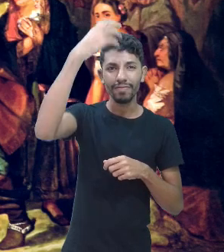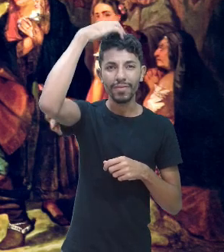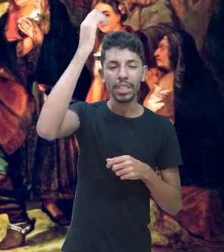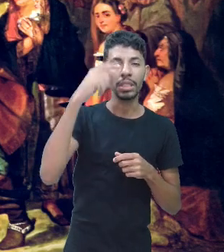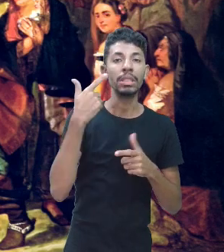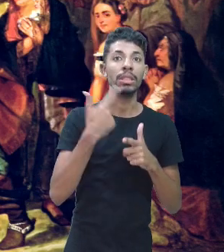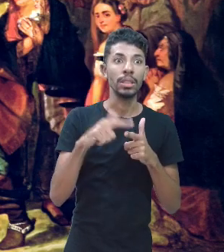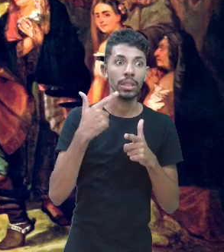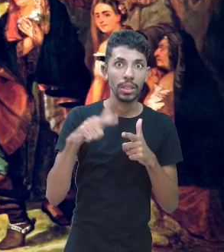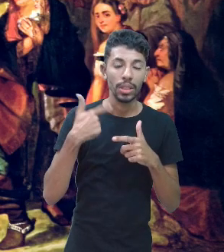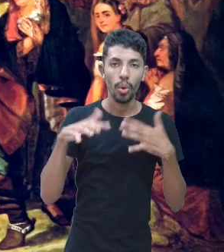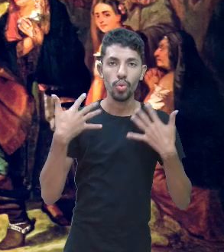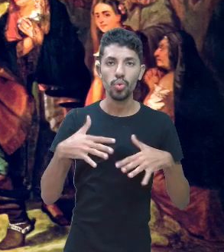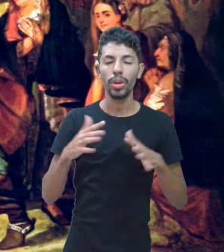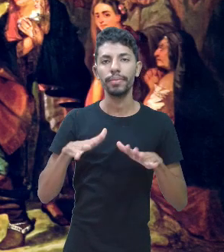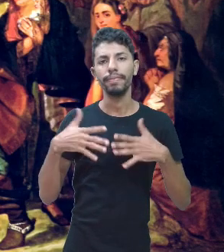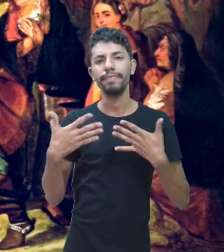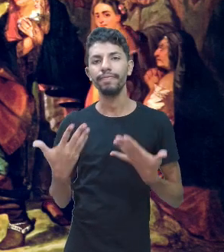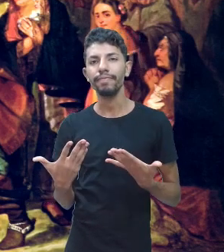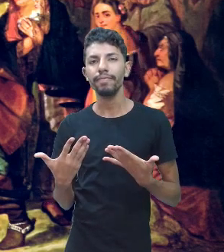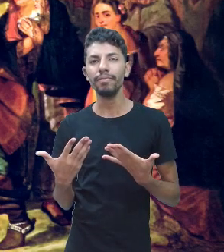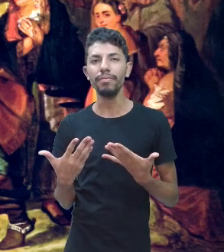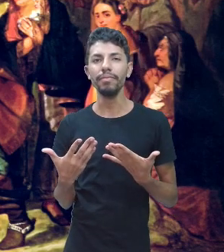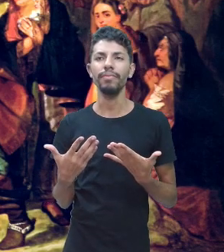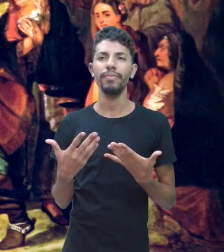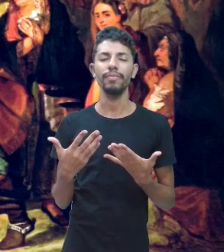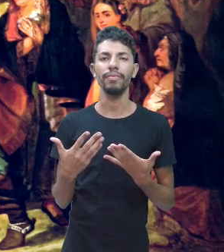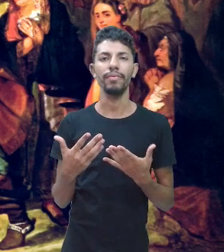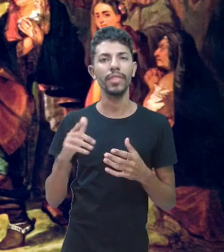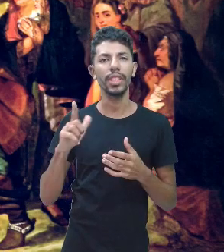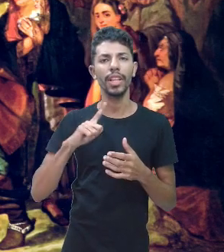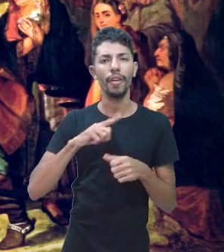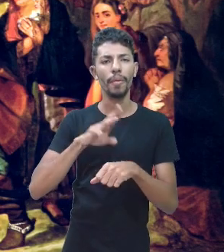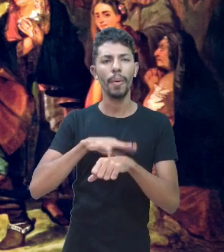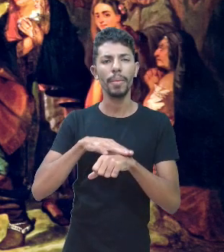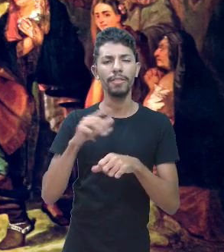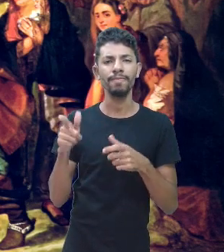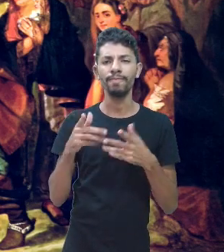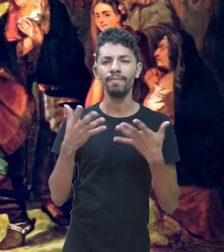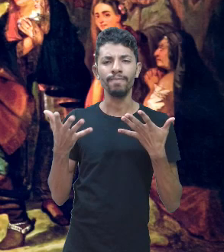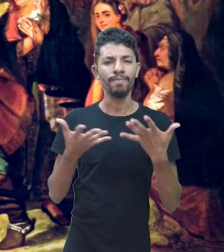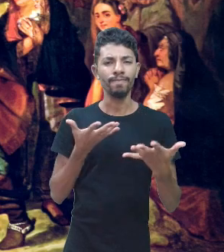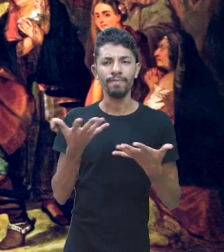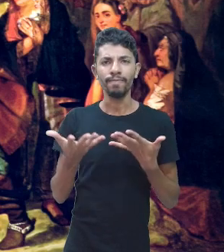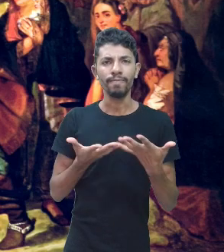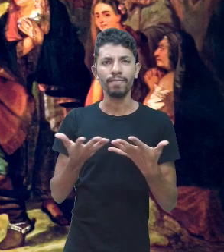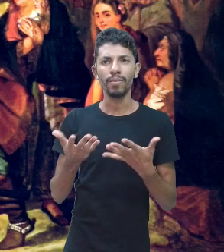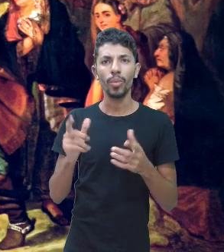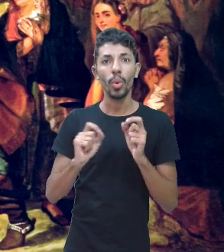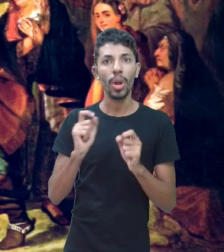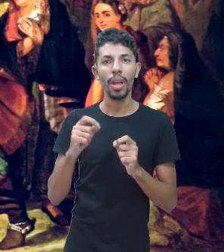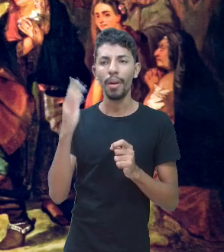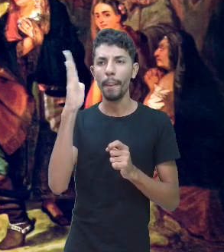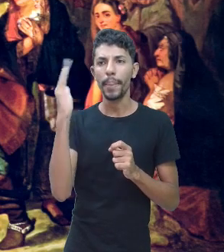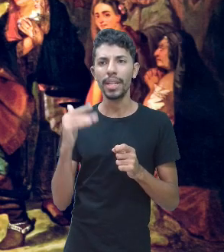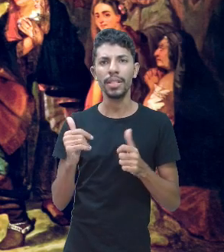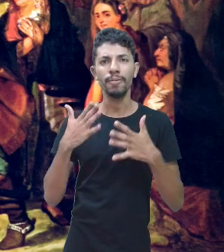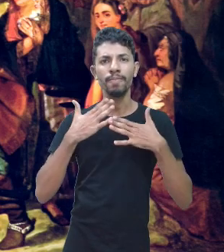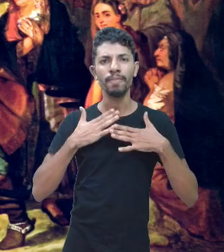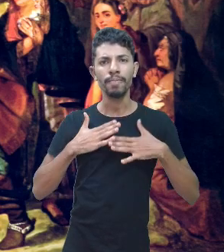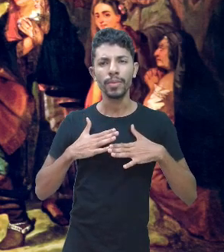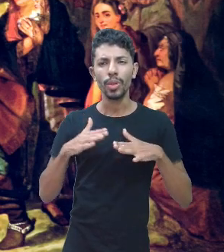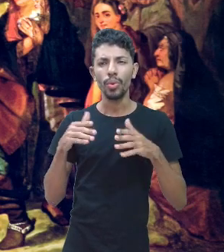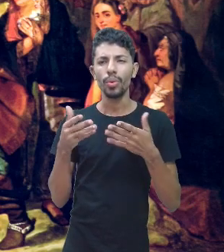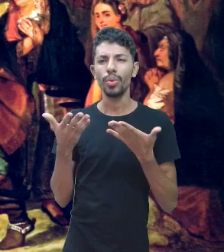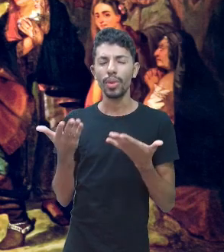I. E aí Moreau ele lidou, né, com o Brasil se estabilizando. E ele tentou